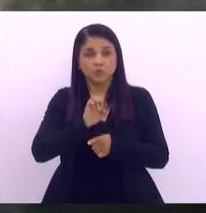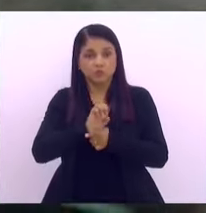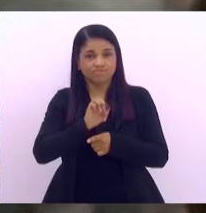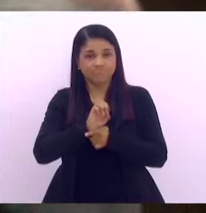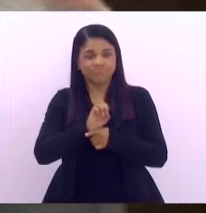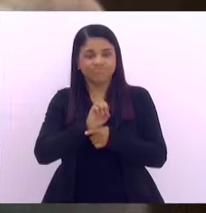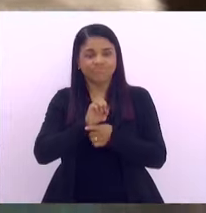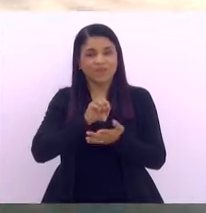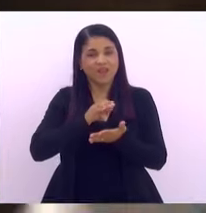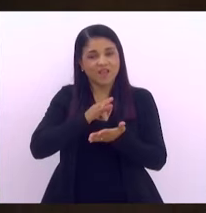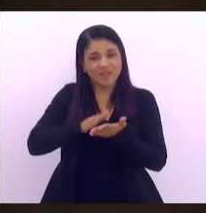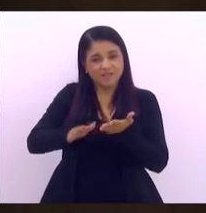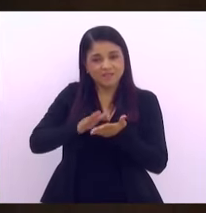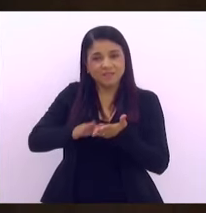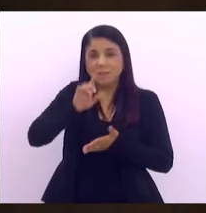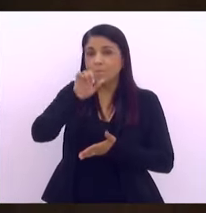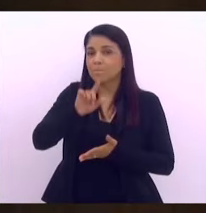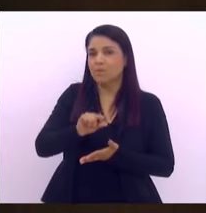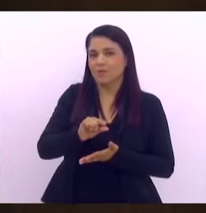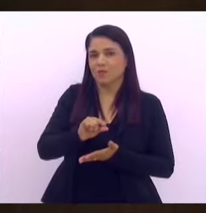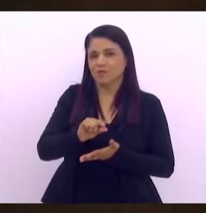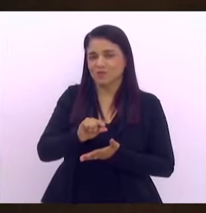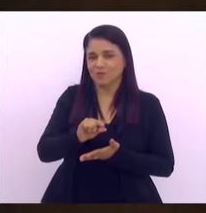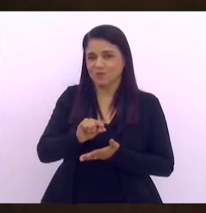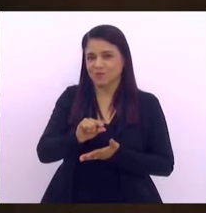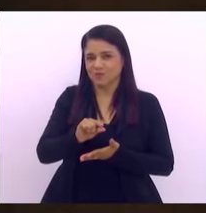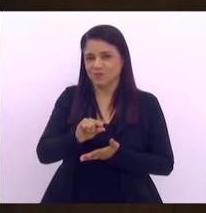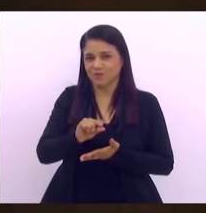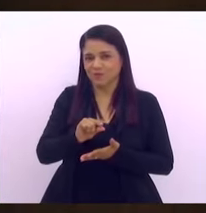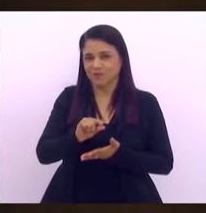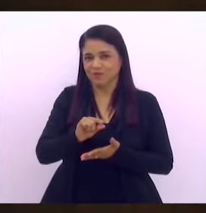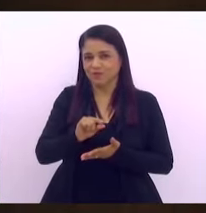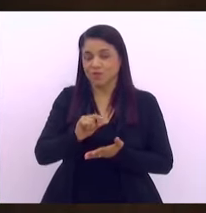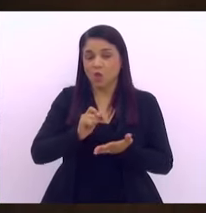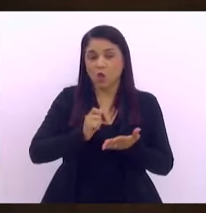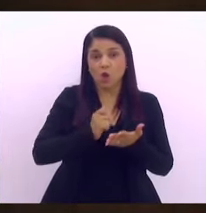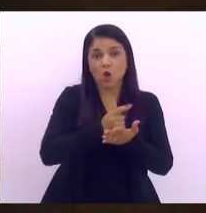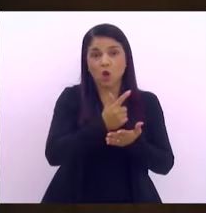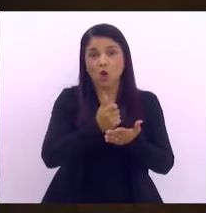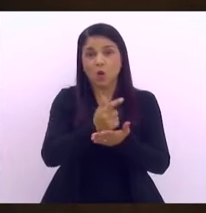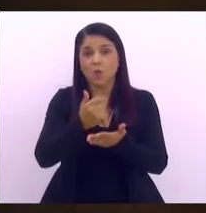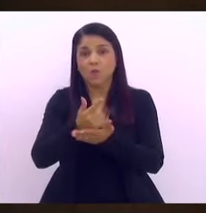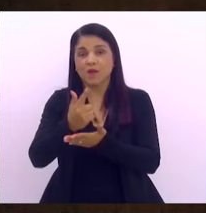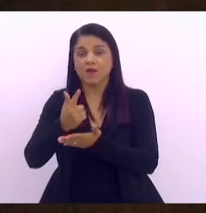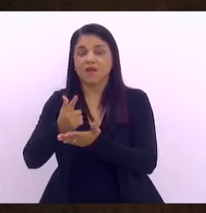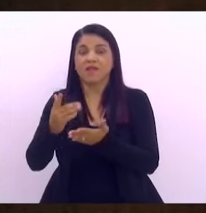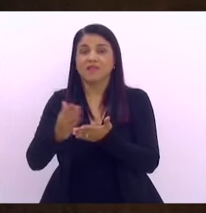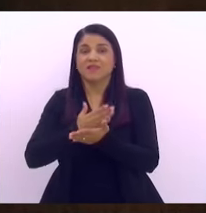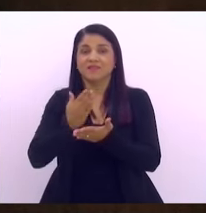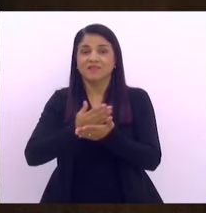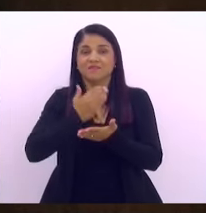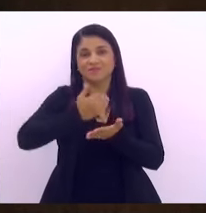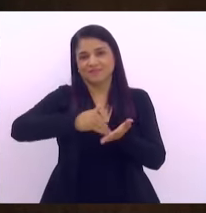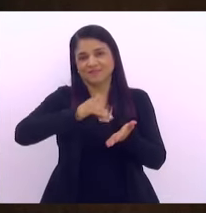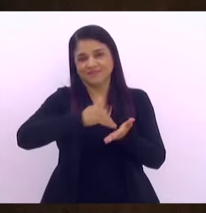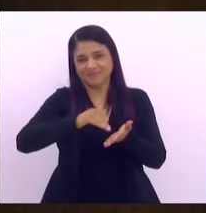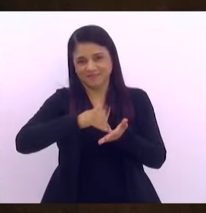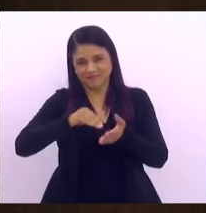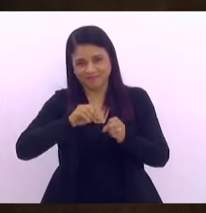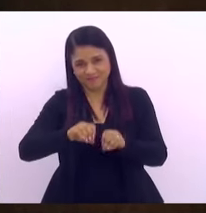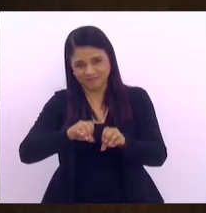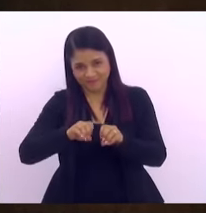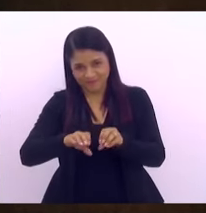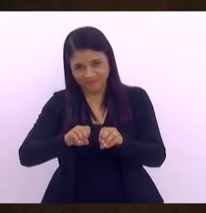muito menos, deputado Serafini, do que a aquisição de livros da Secretaria de Educação.